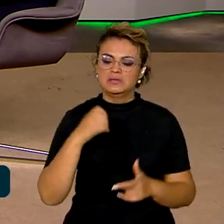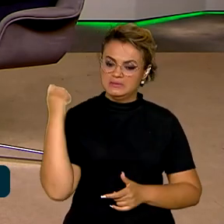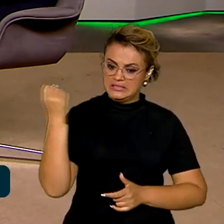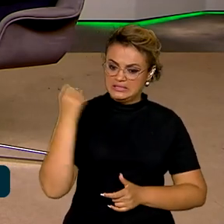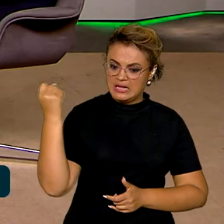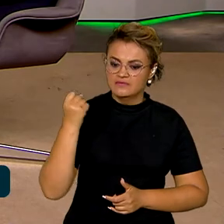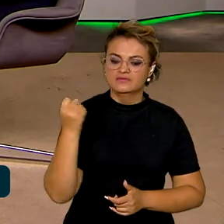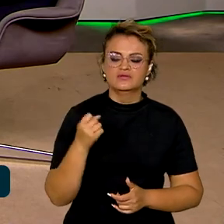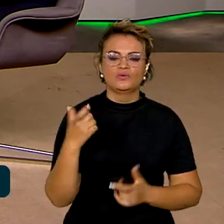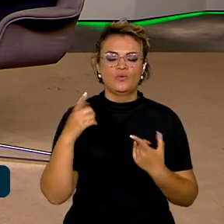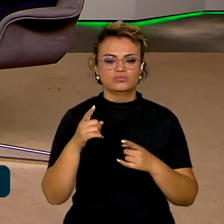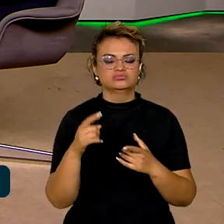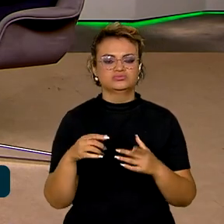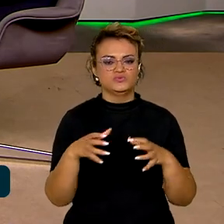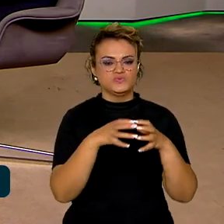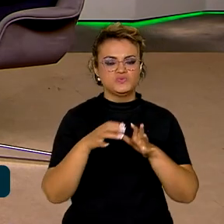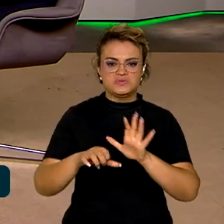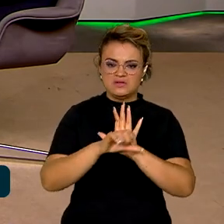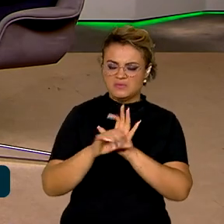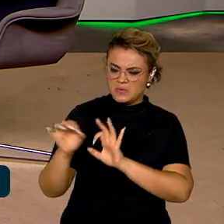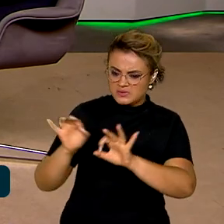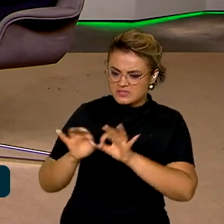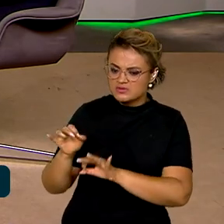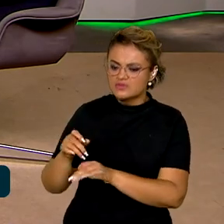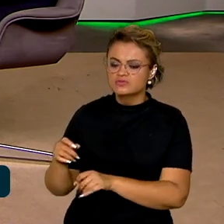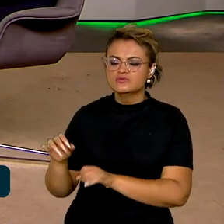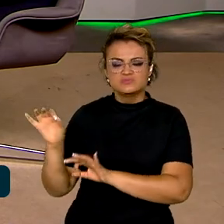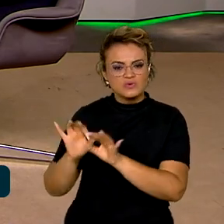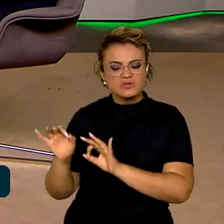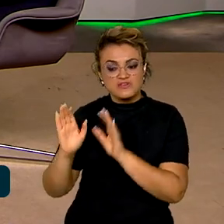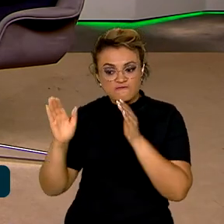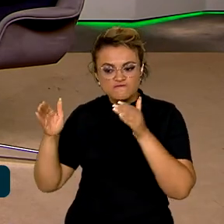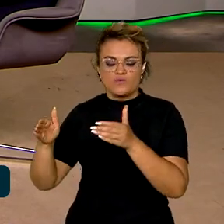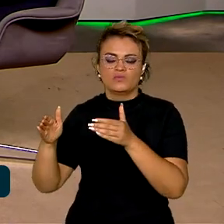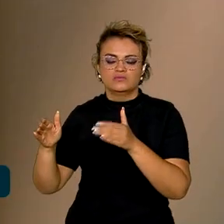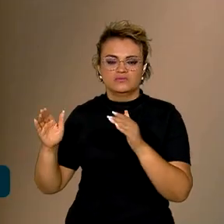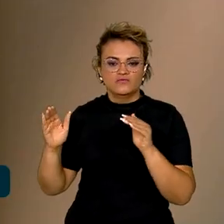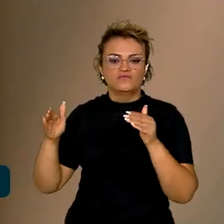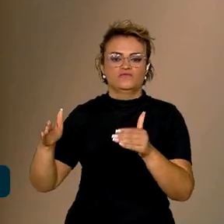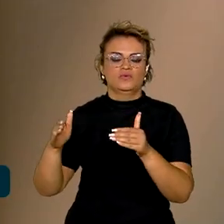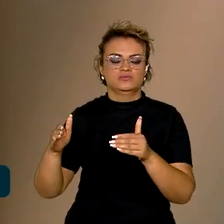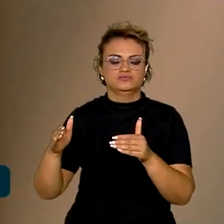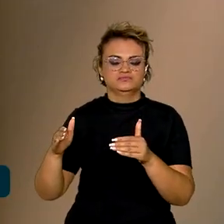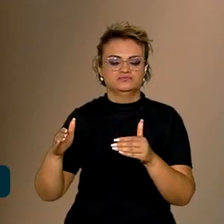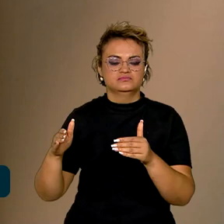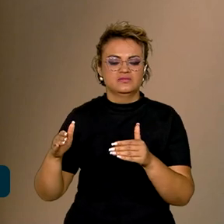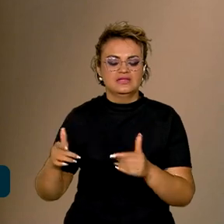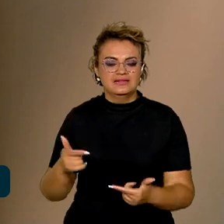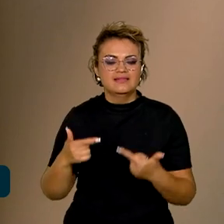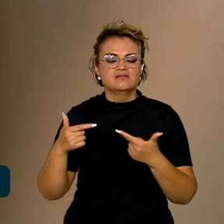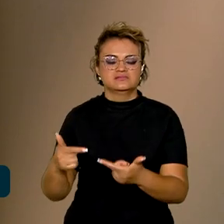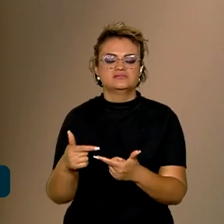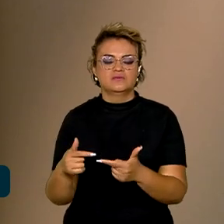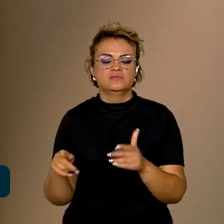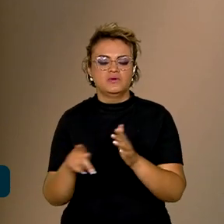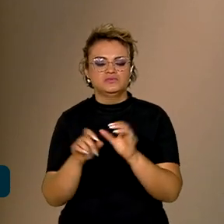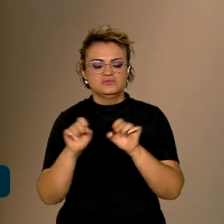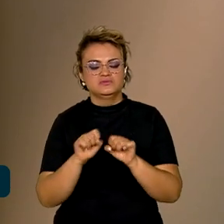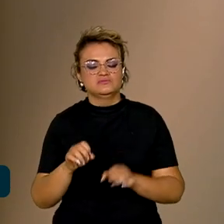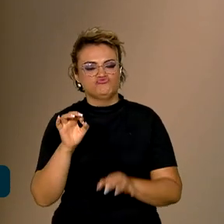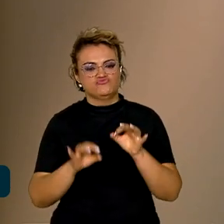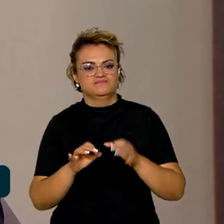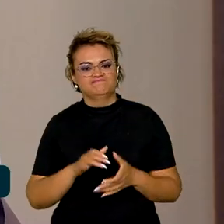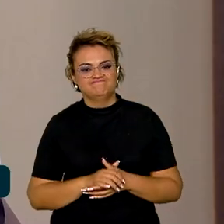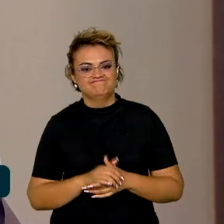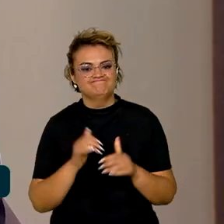o combate ao crime organizado. A gente tem que ajustar o foco e a mira da atuação do sistema de justiça